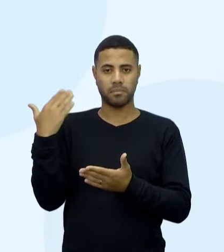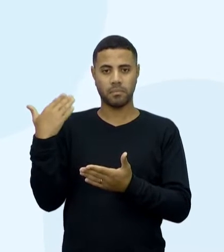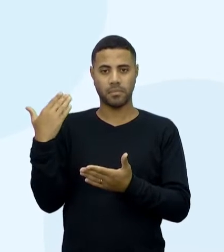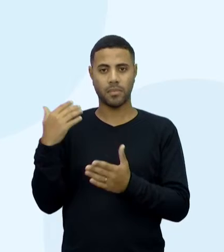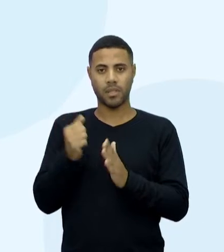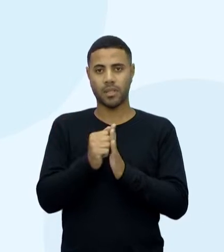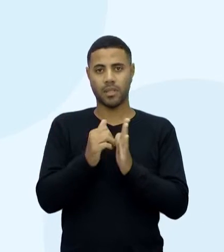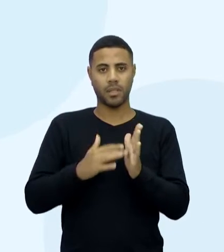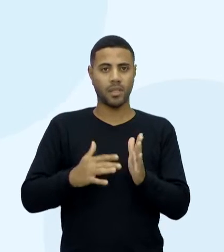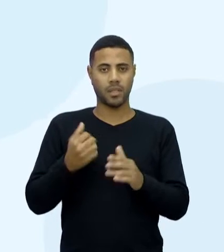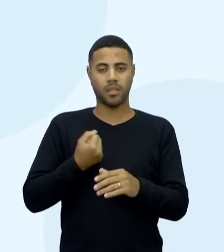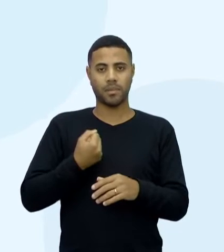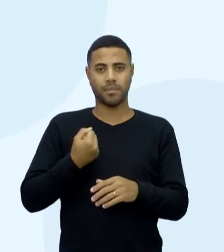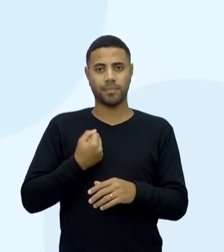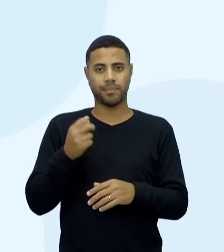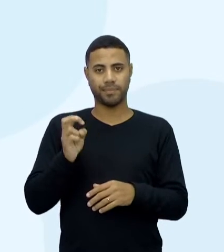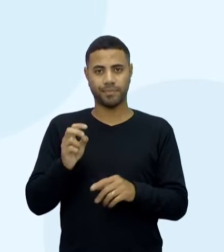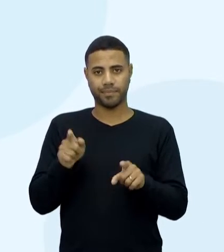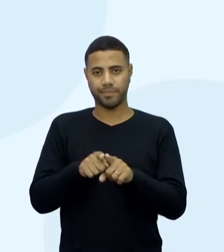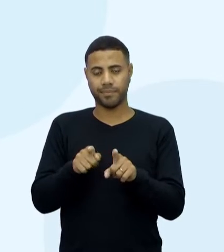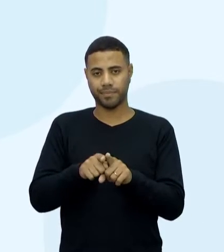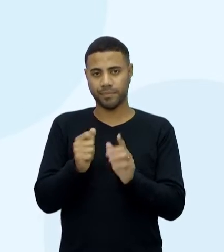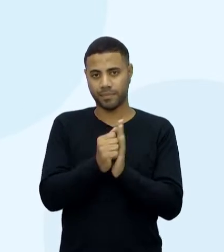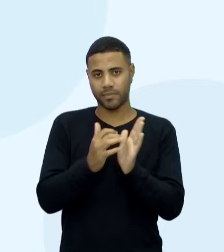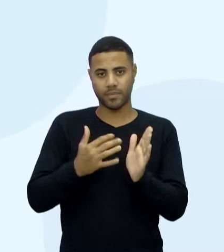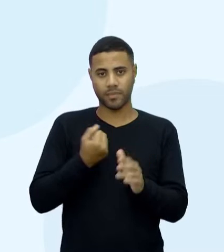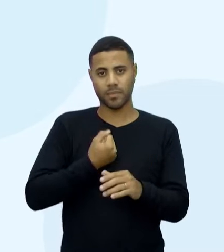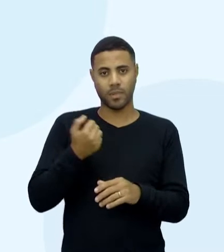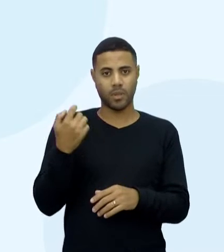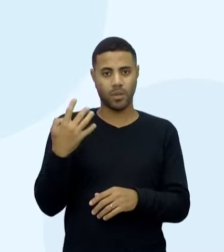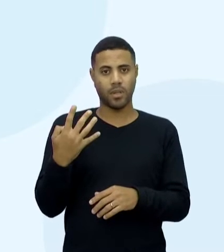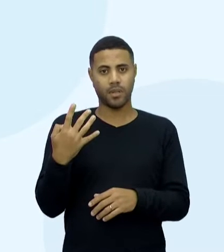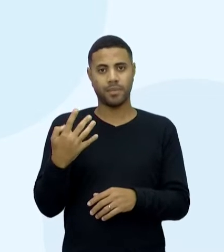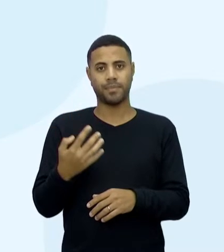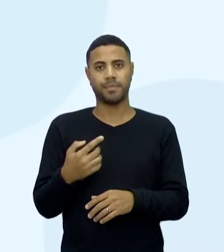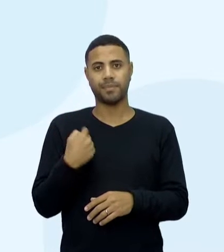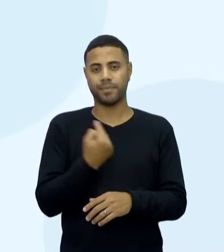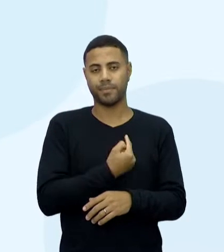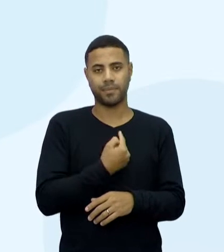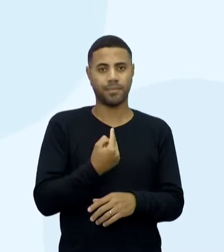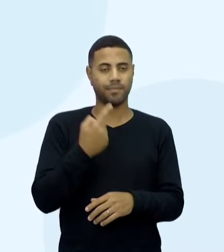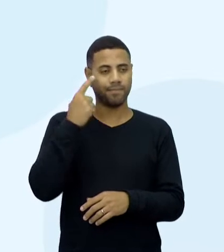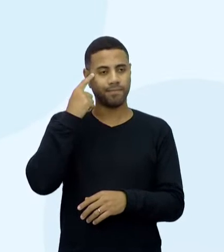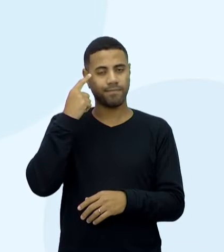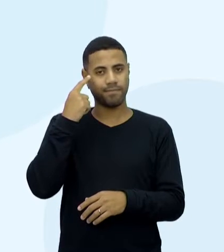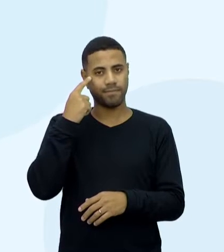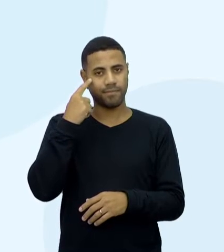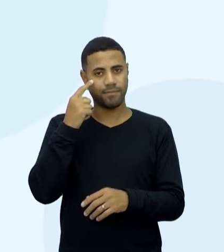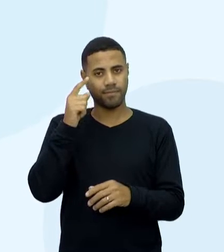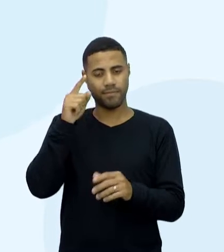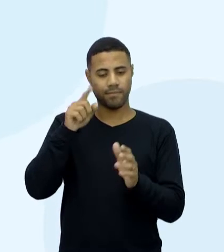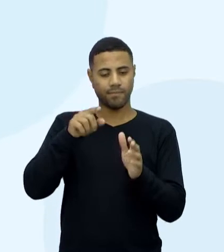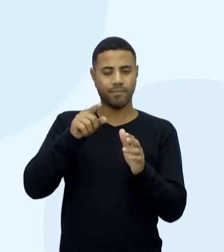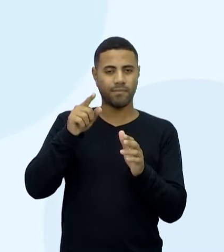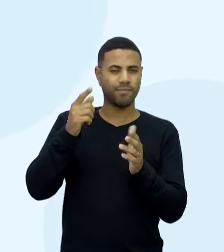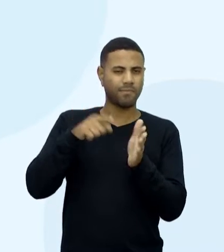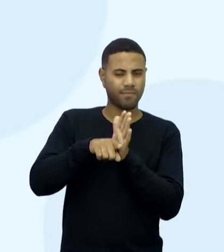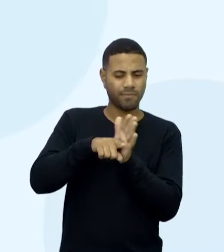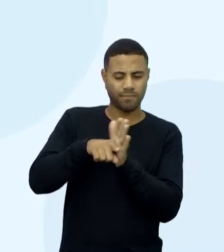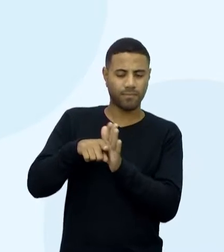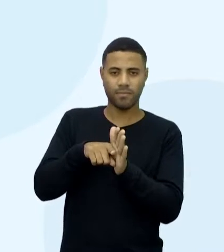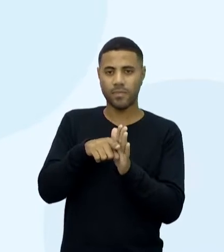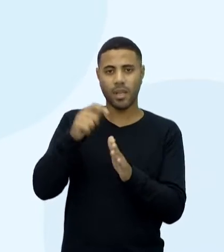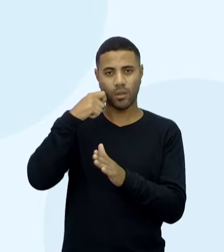atividade anterior que foi a atividade quatro né quando a gente abordou o pensamento de alguns